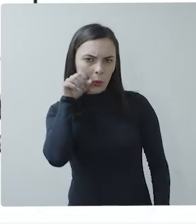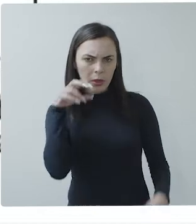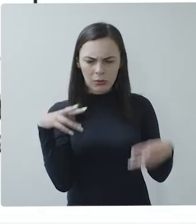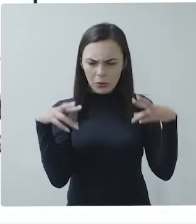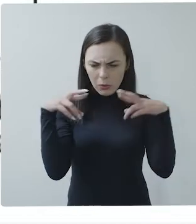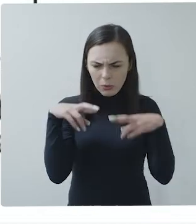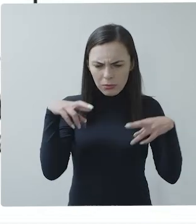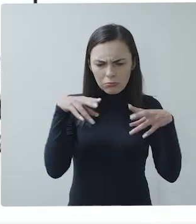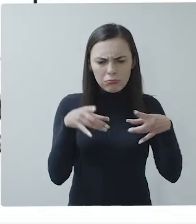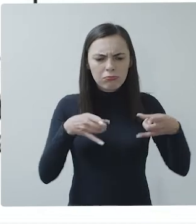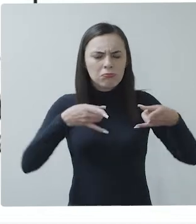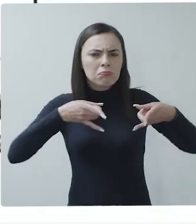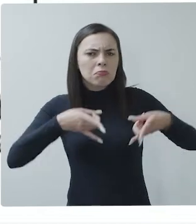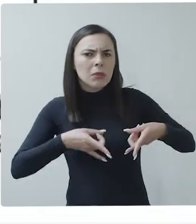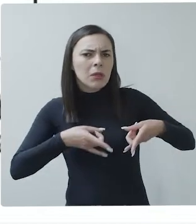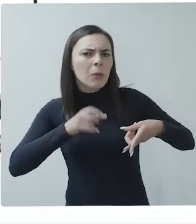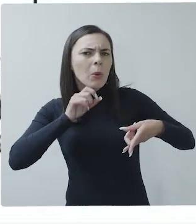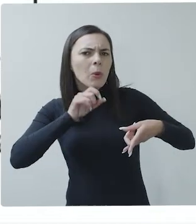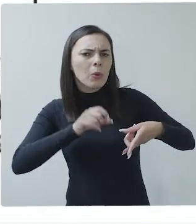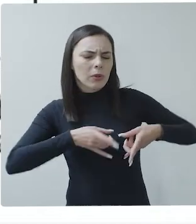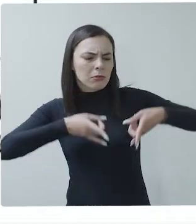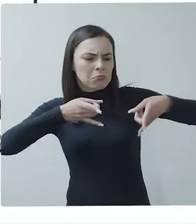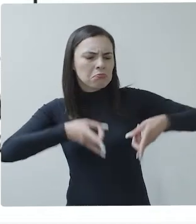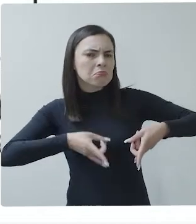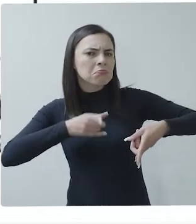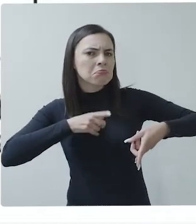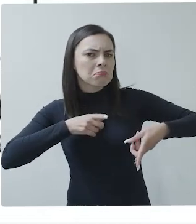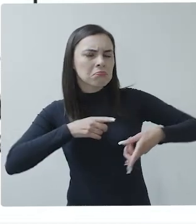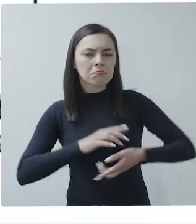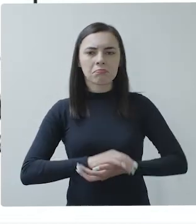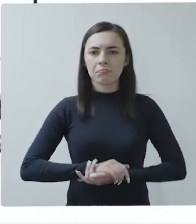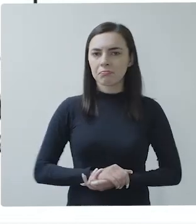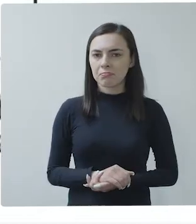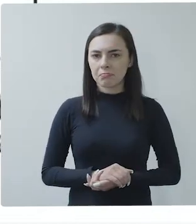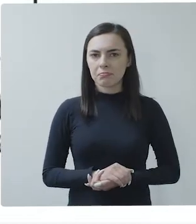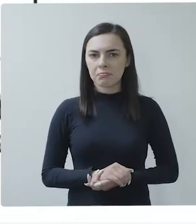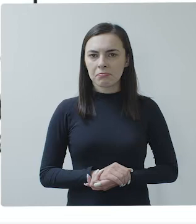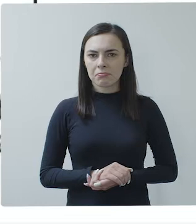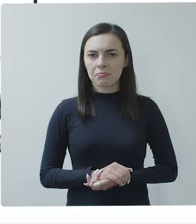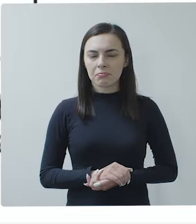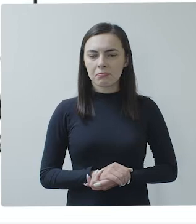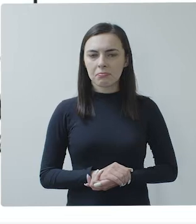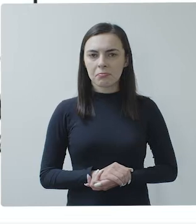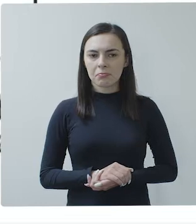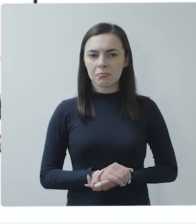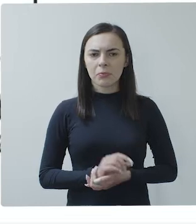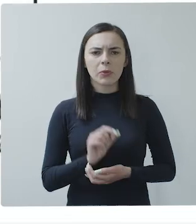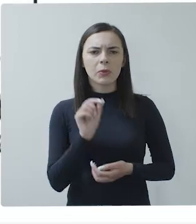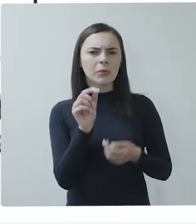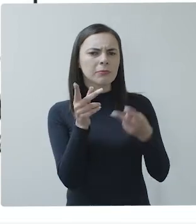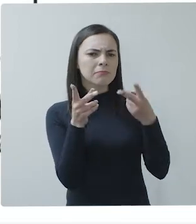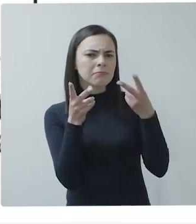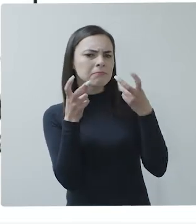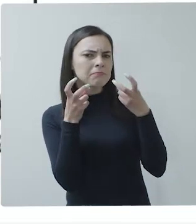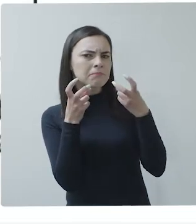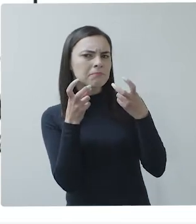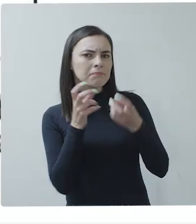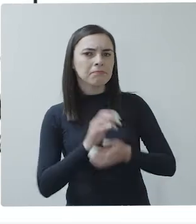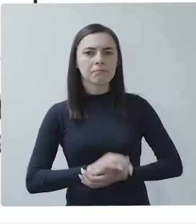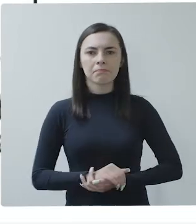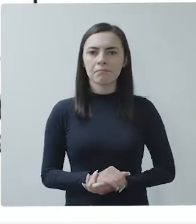na cama. O que será que está deitado na cama ali? O que que vocês conseguem perceber?